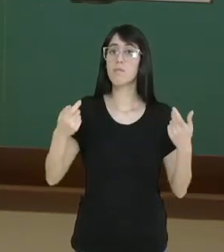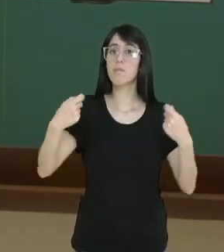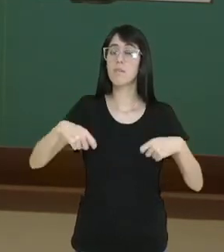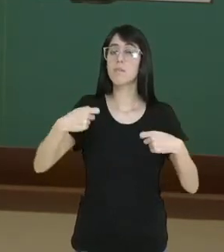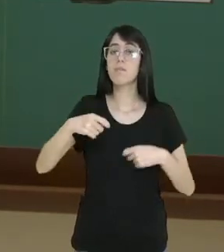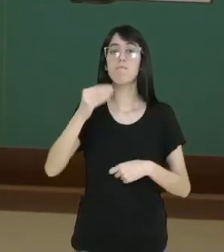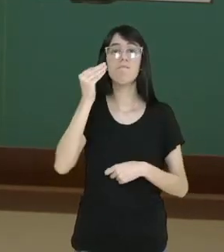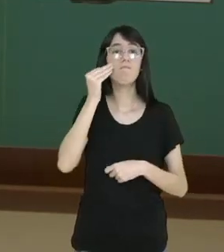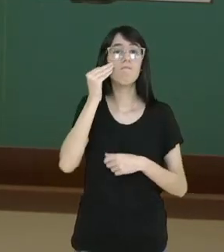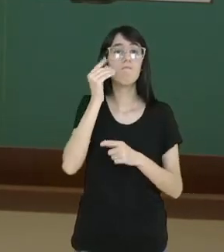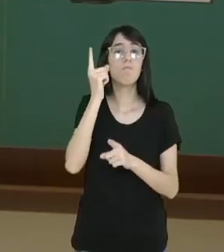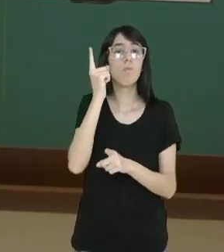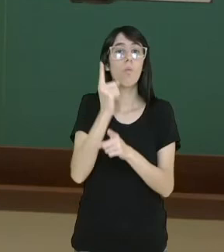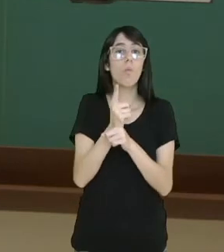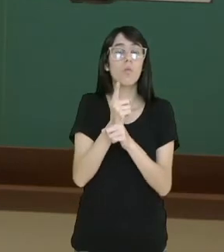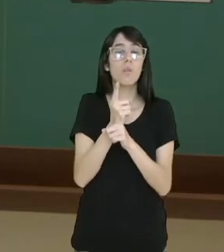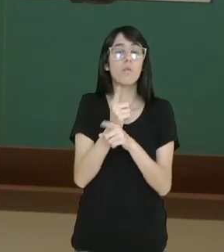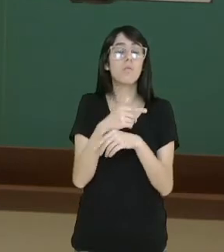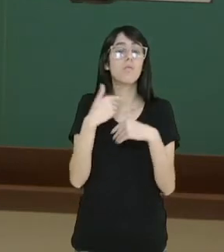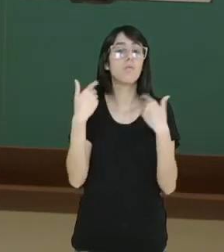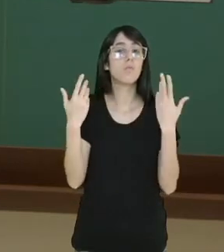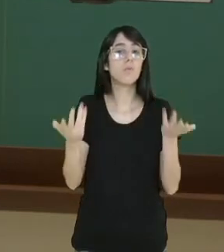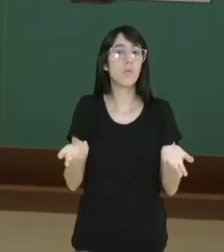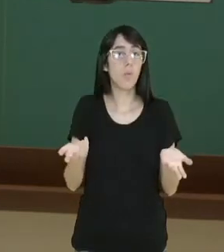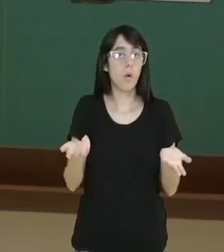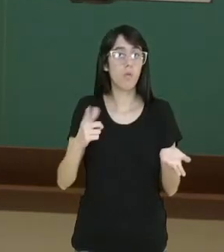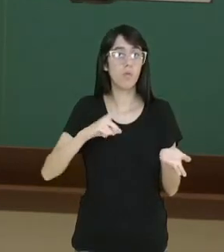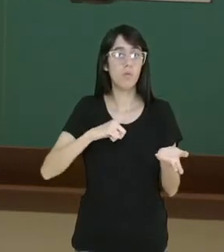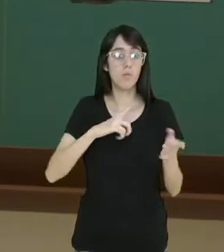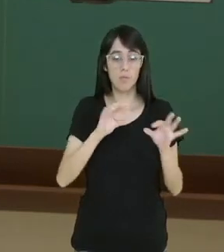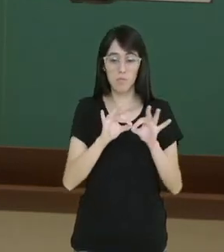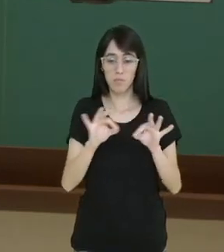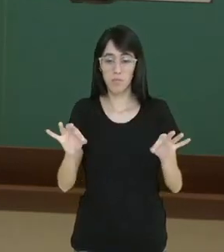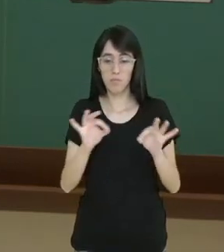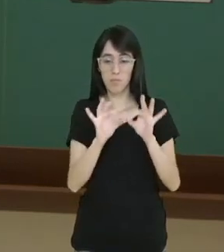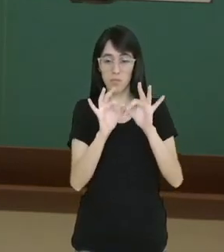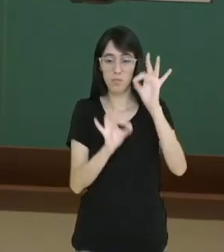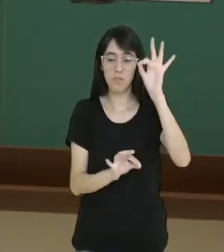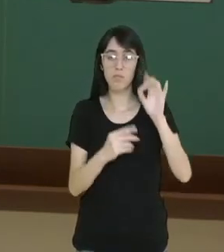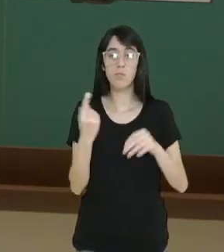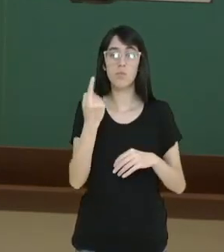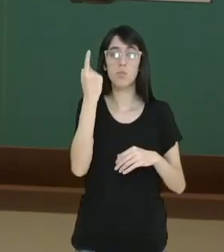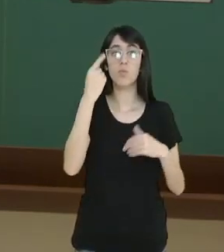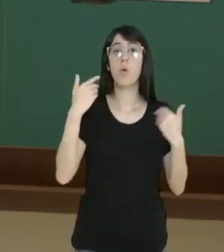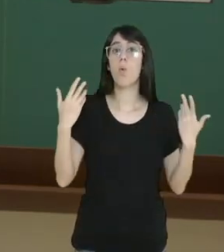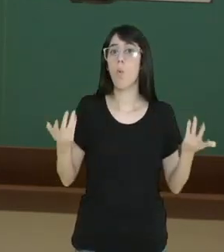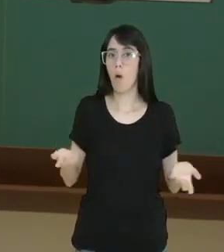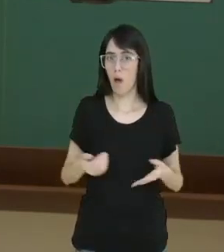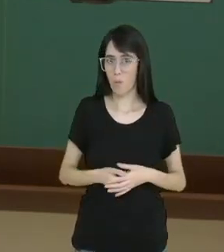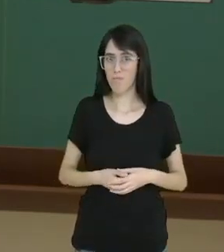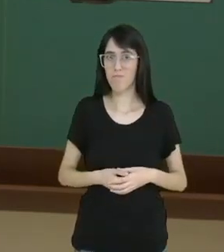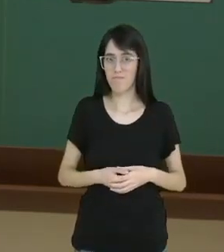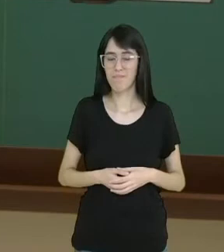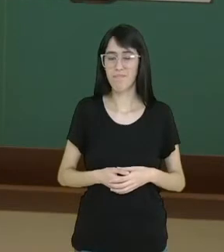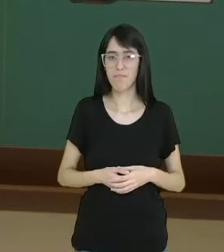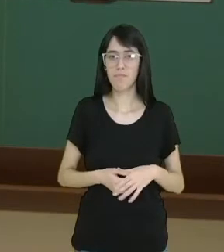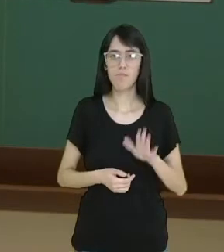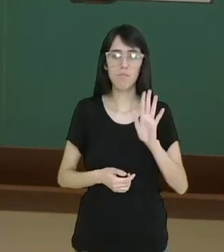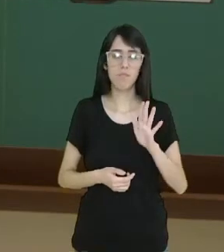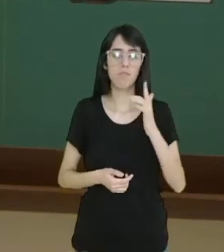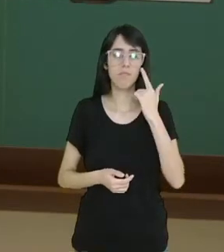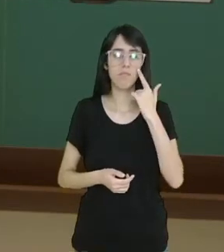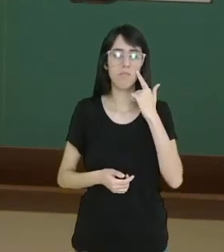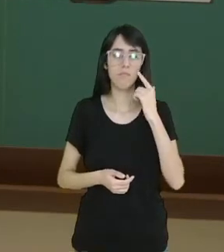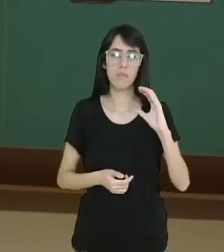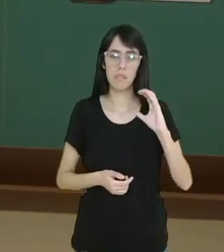para poder depois determinar a medida dessa altura, tá bom? Então olha aqui, ó, vamos determinar o